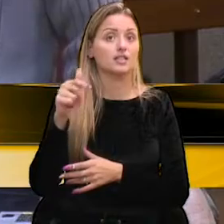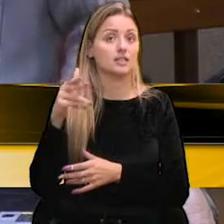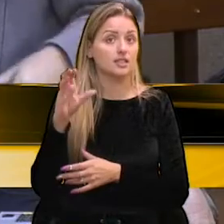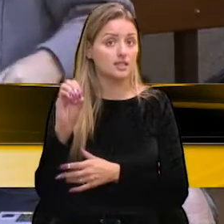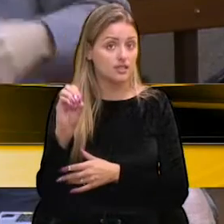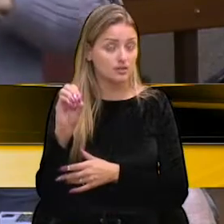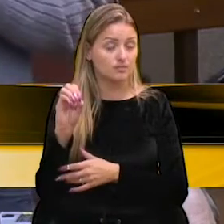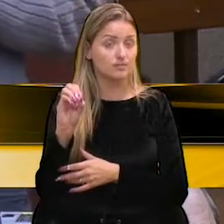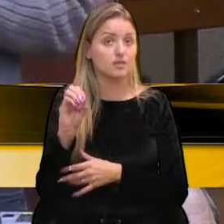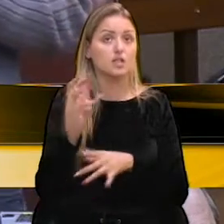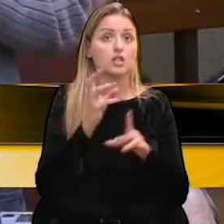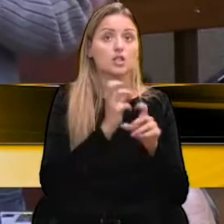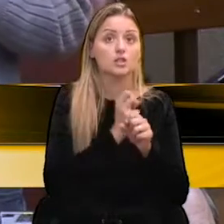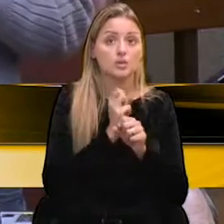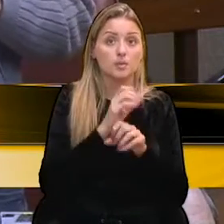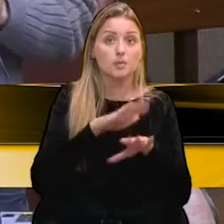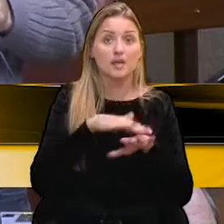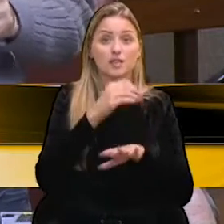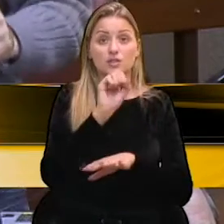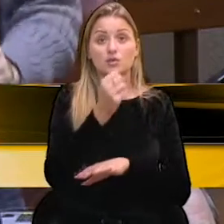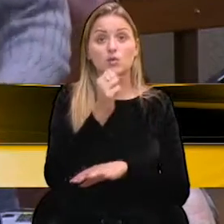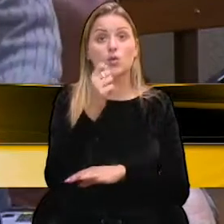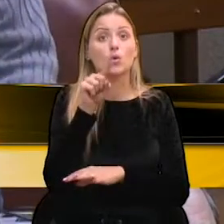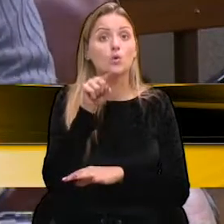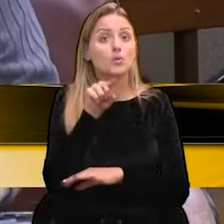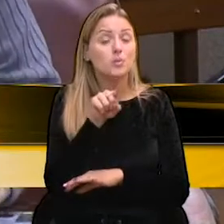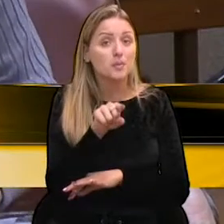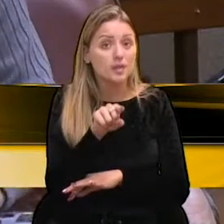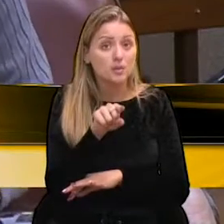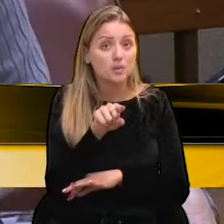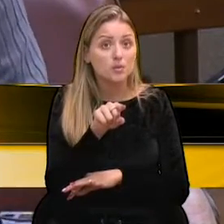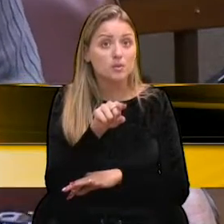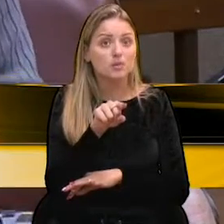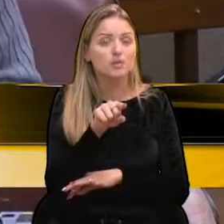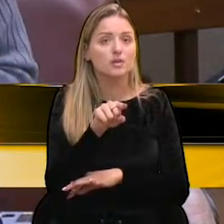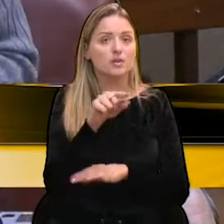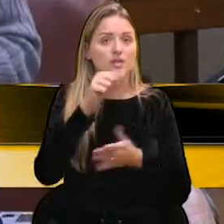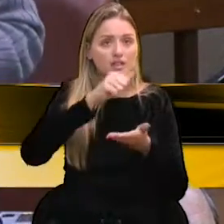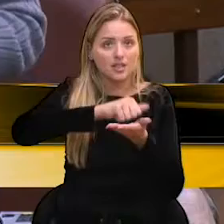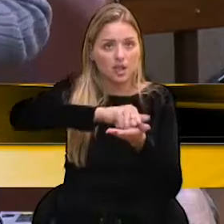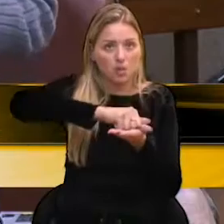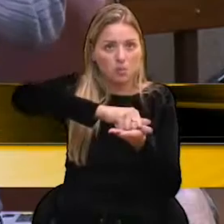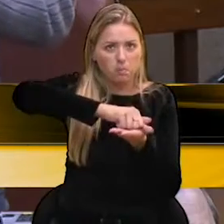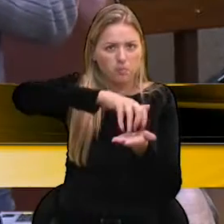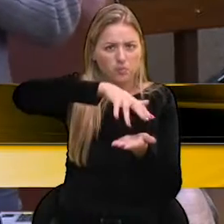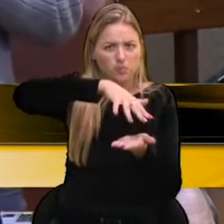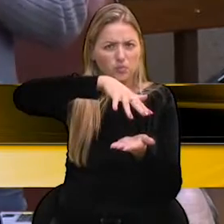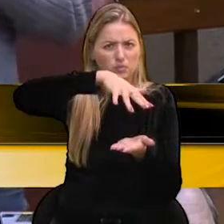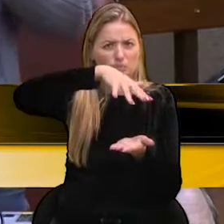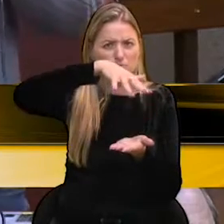Somaram-se aos mais de 8 mil animais que estão aqui nessas listas.